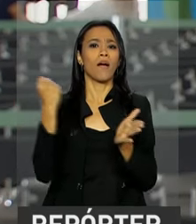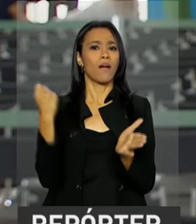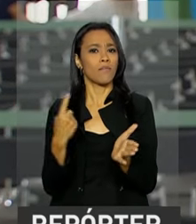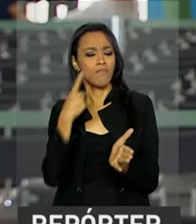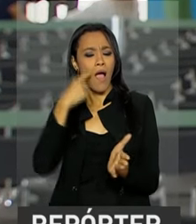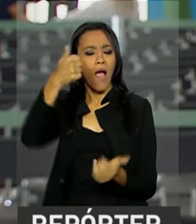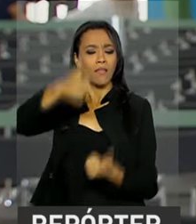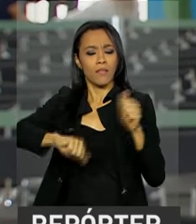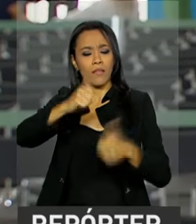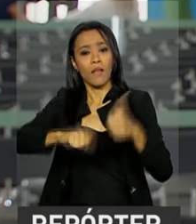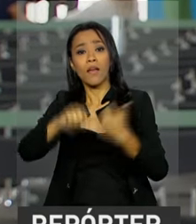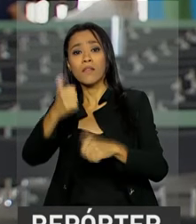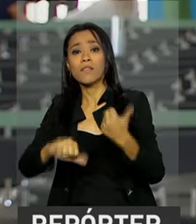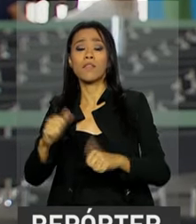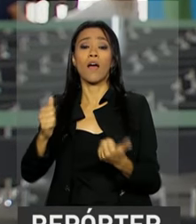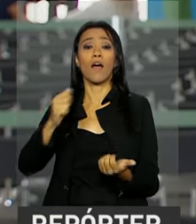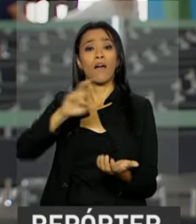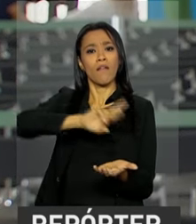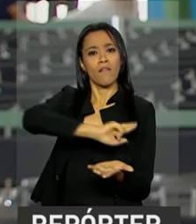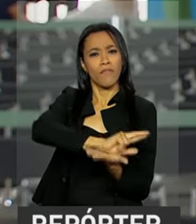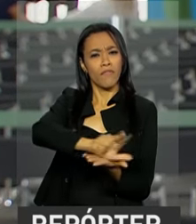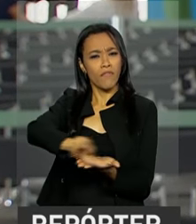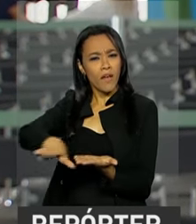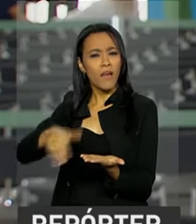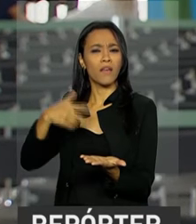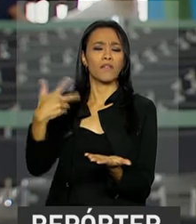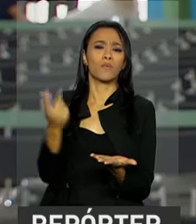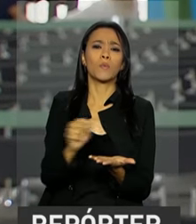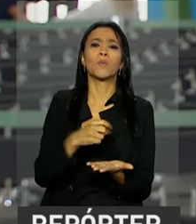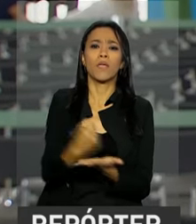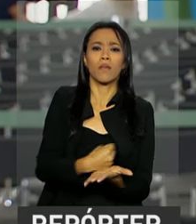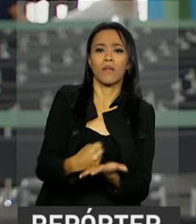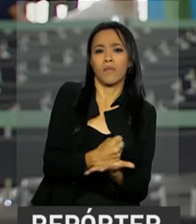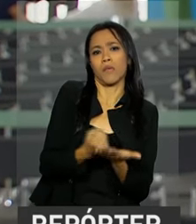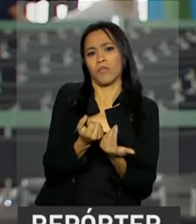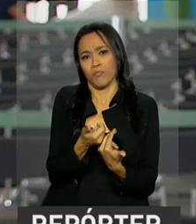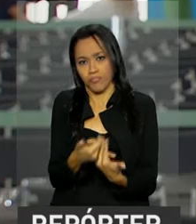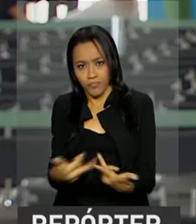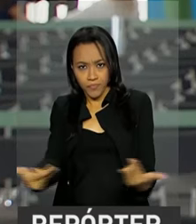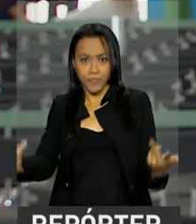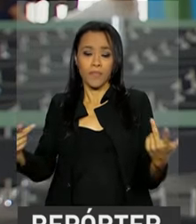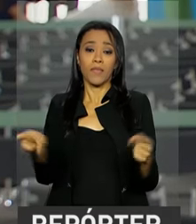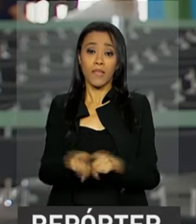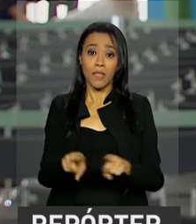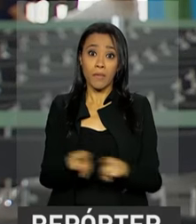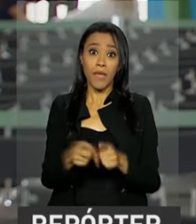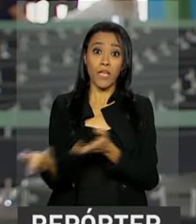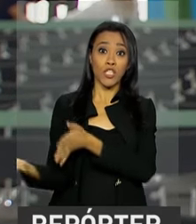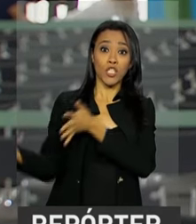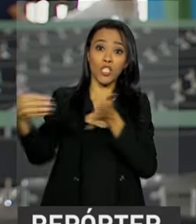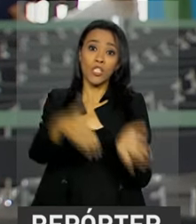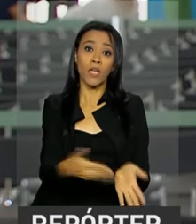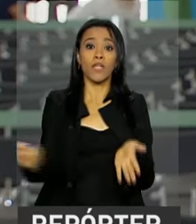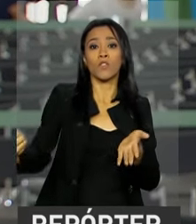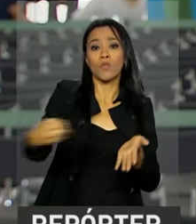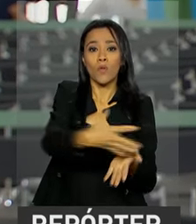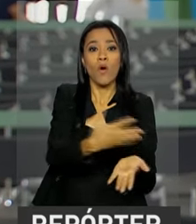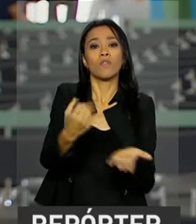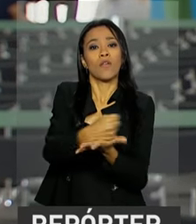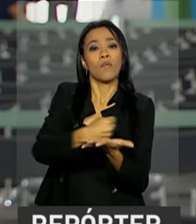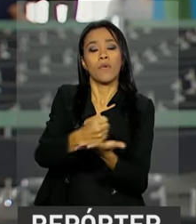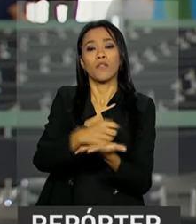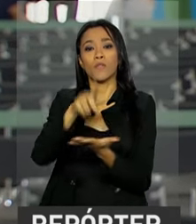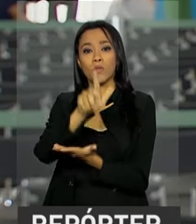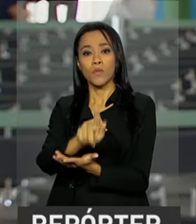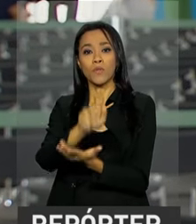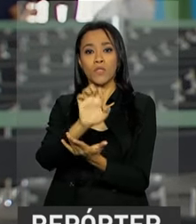de patentes de produtos e de processos farmacêuticos e também deve facilitar e favorecer a chegada de novos medicamentos